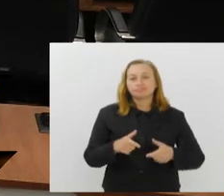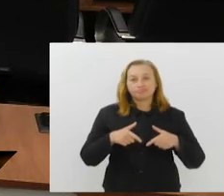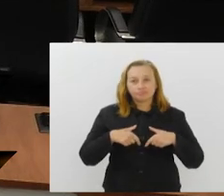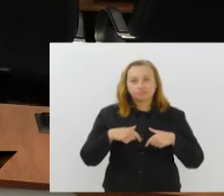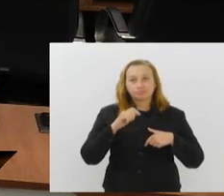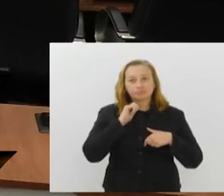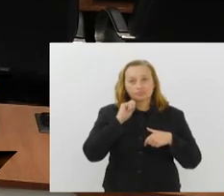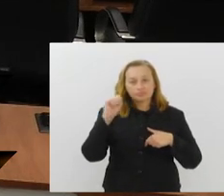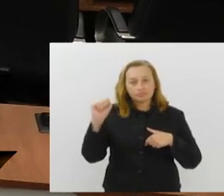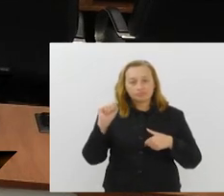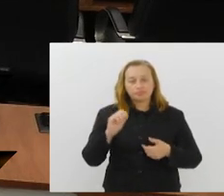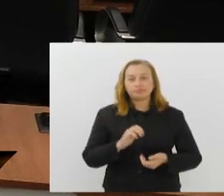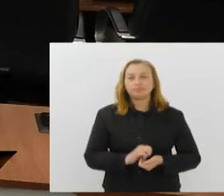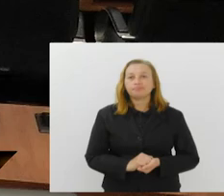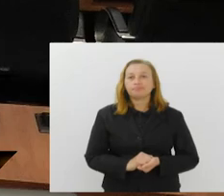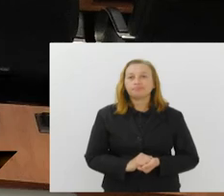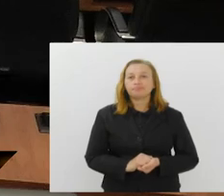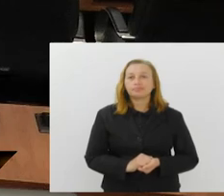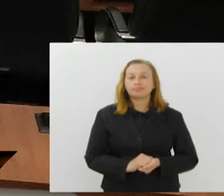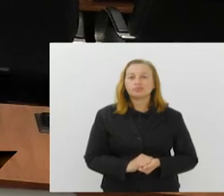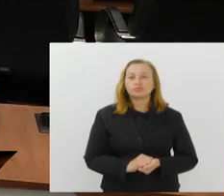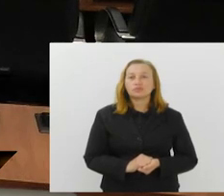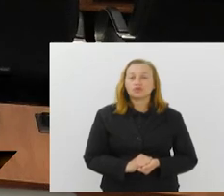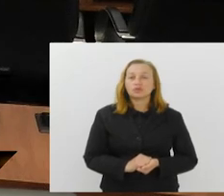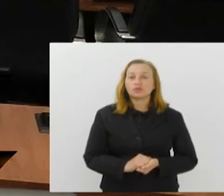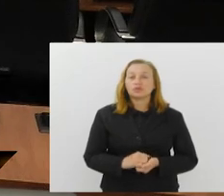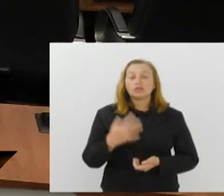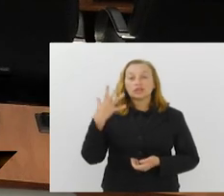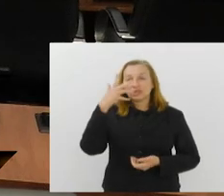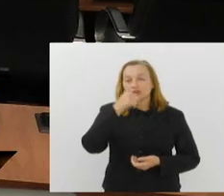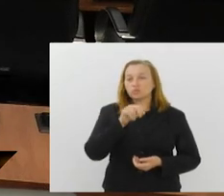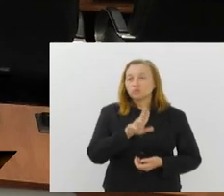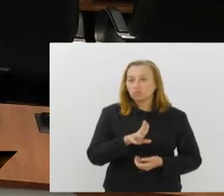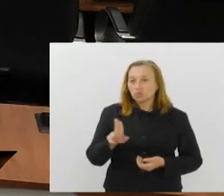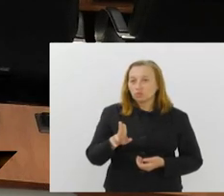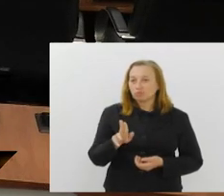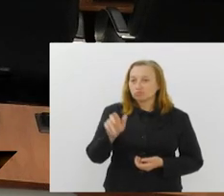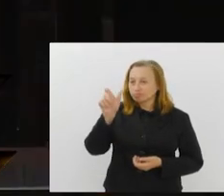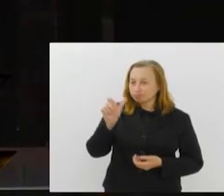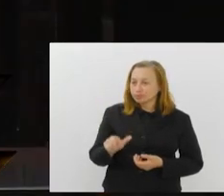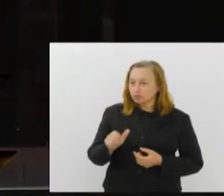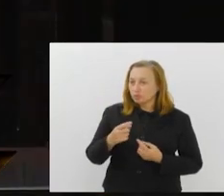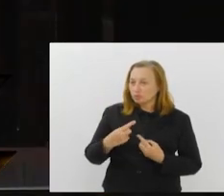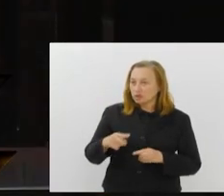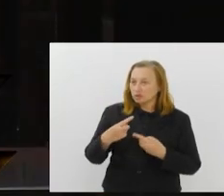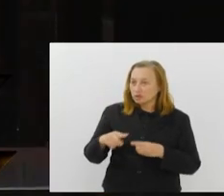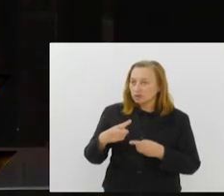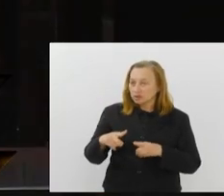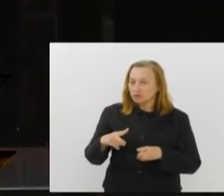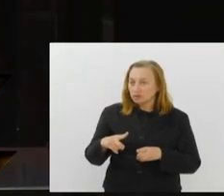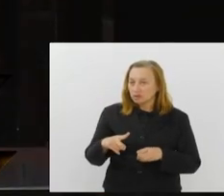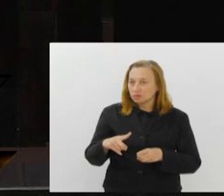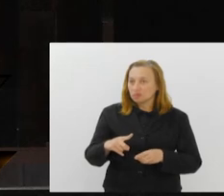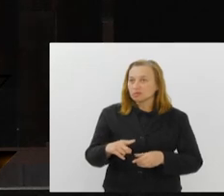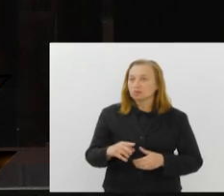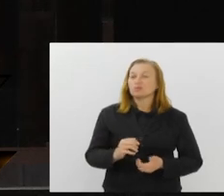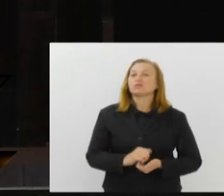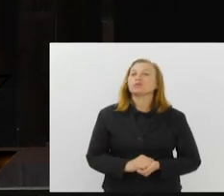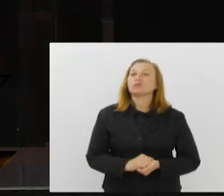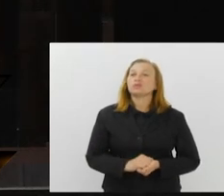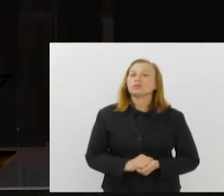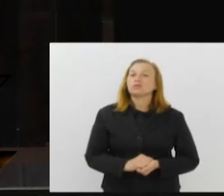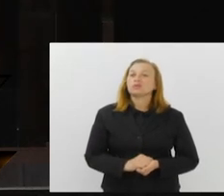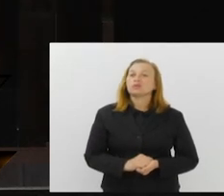Tiradentes que nome bonito de alguém perseguido que deu a vida pelo